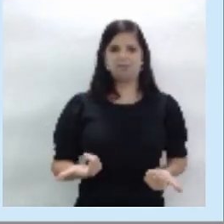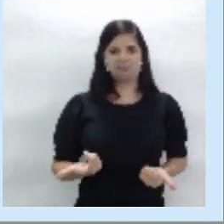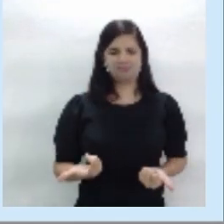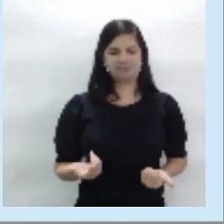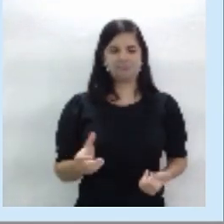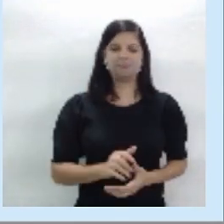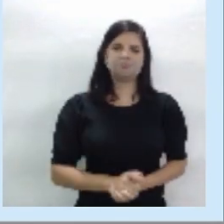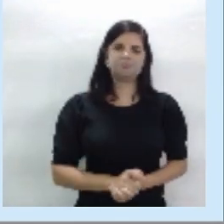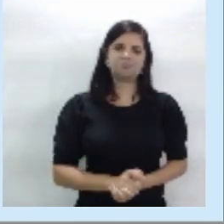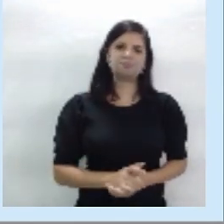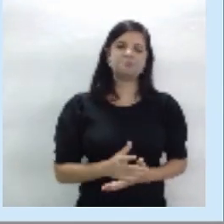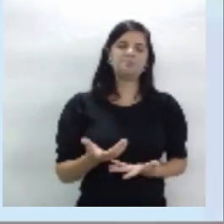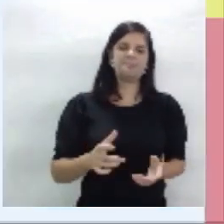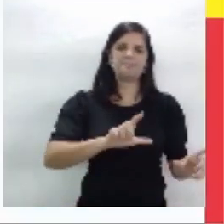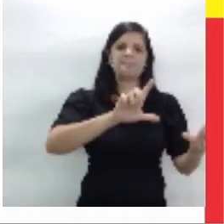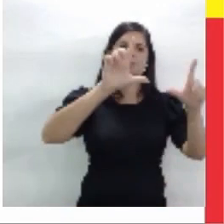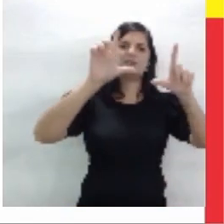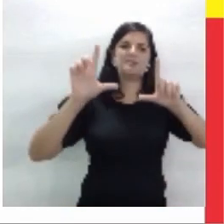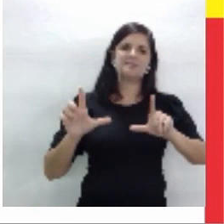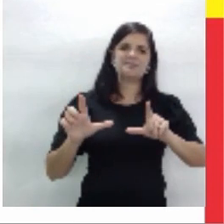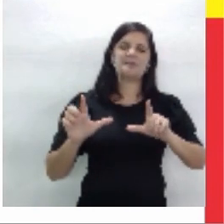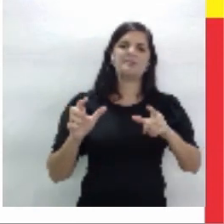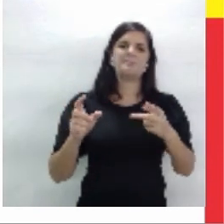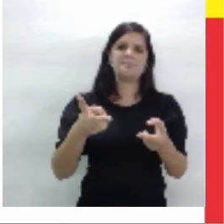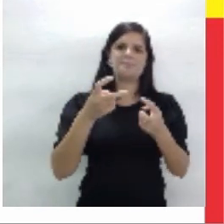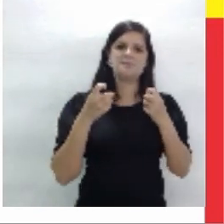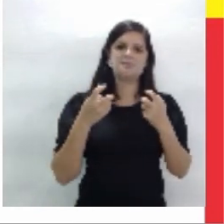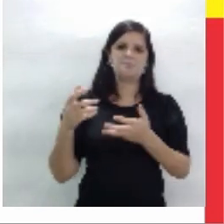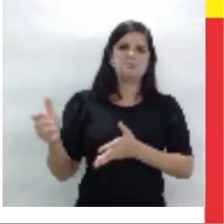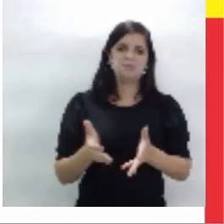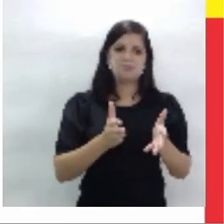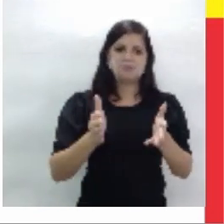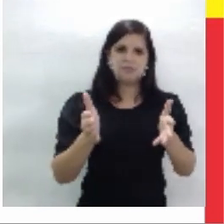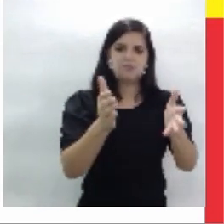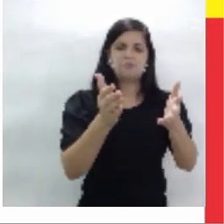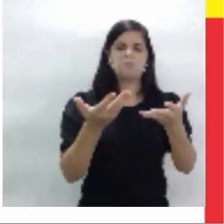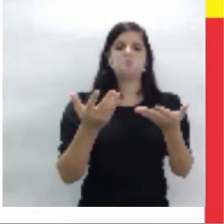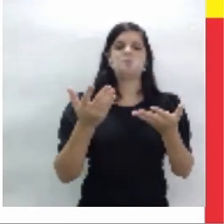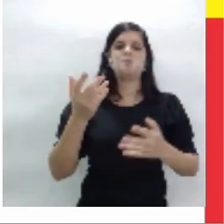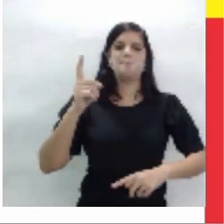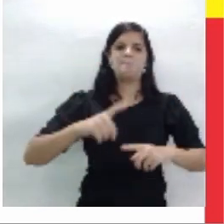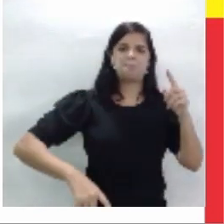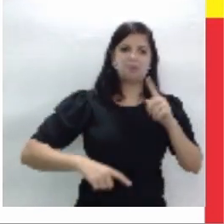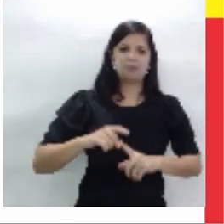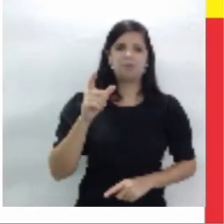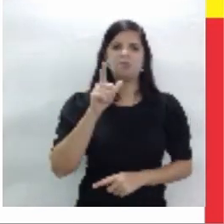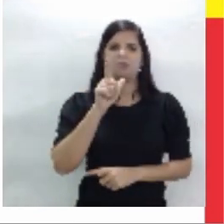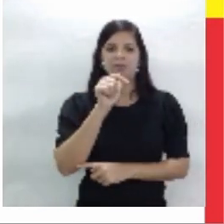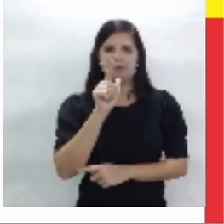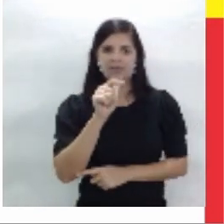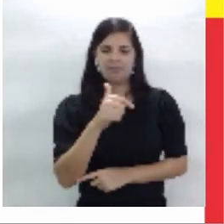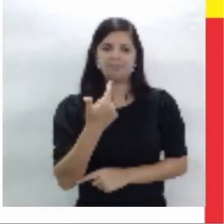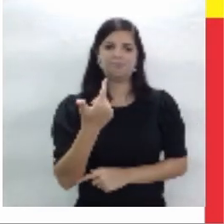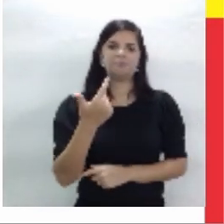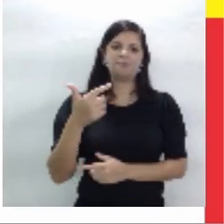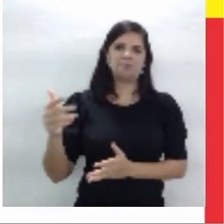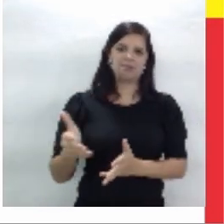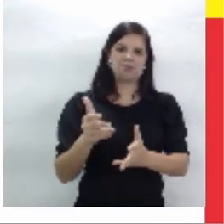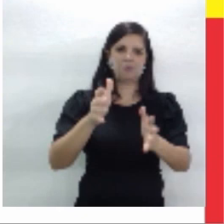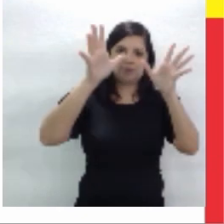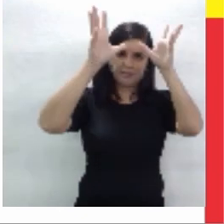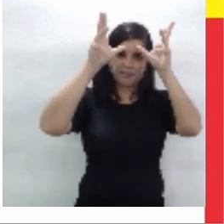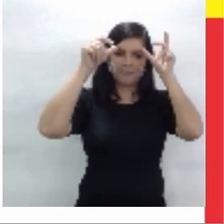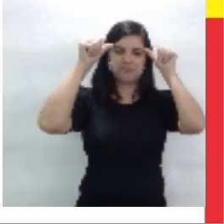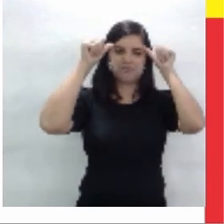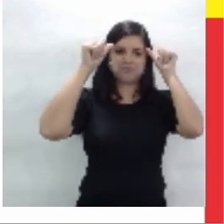nossa aula. Acompanha na tela. Então a gente vai ver por meio de rios, né, esse recurso hídrico. Você acompanha aí na tela o rio Amazonas, tá?